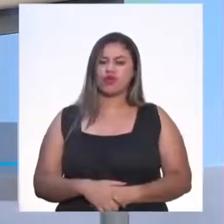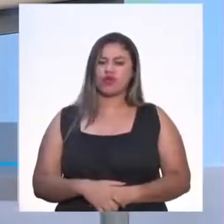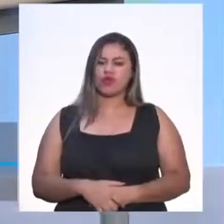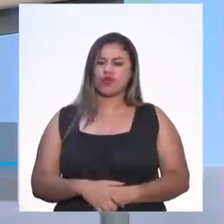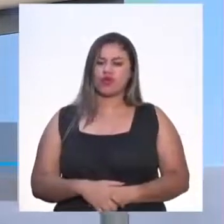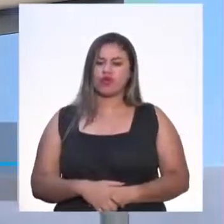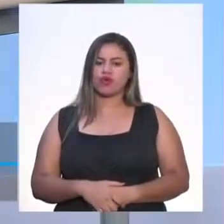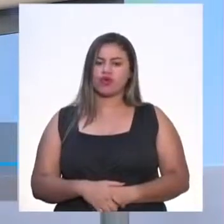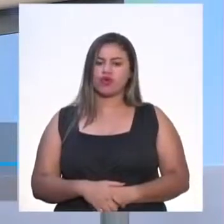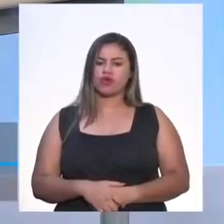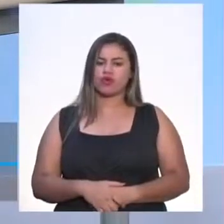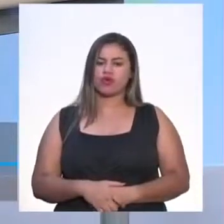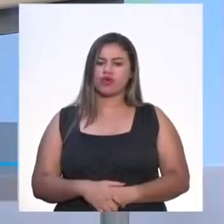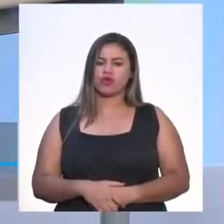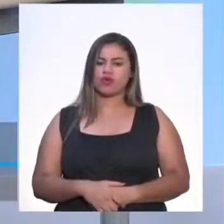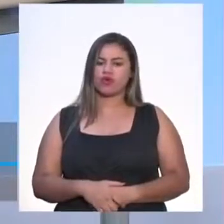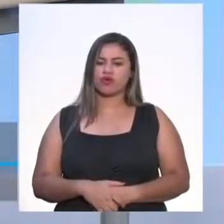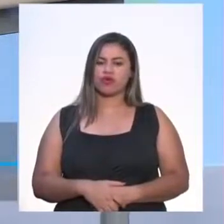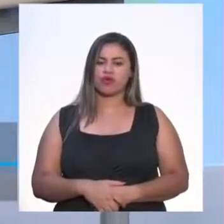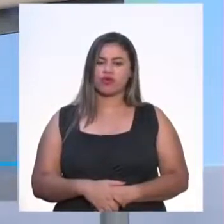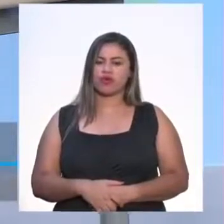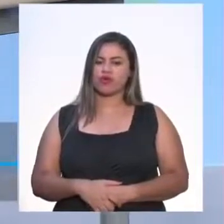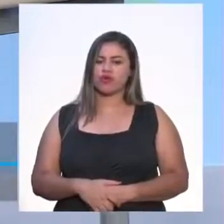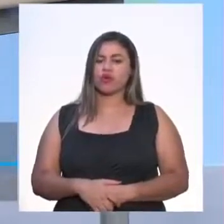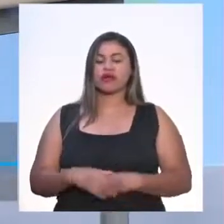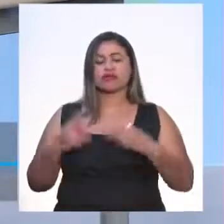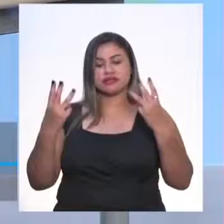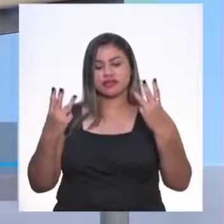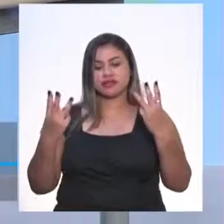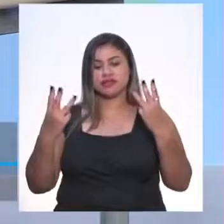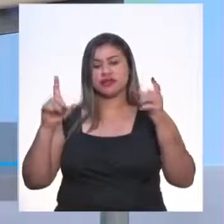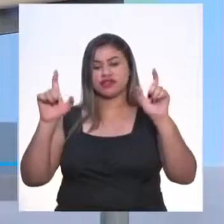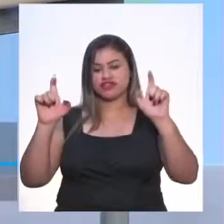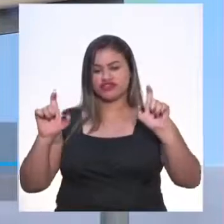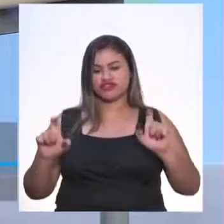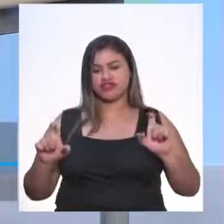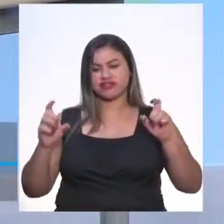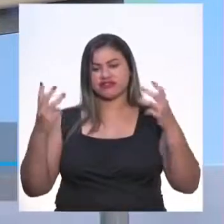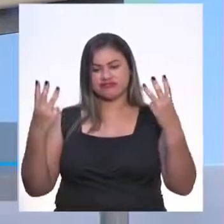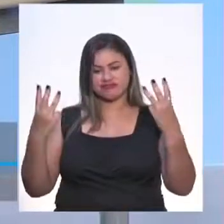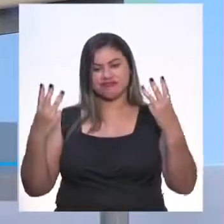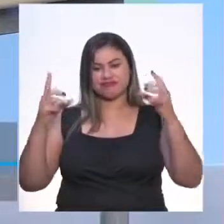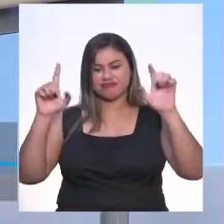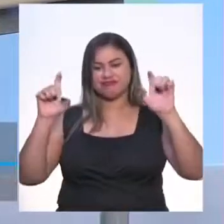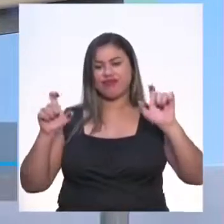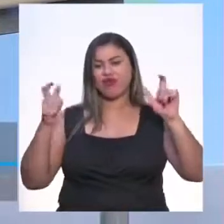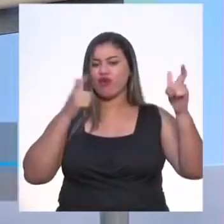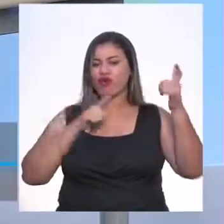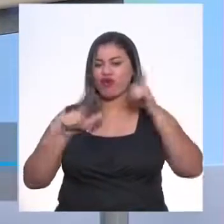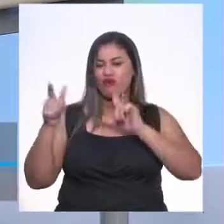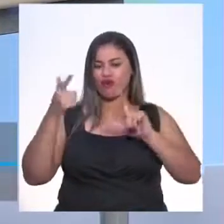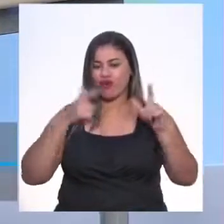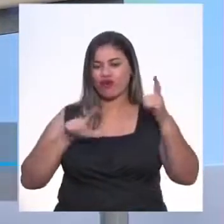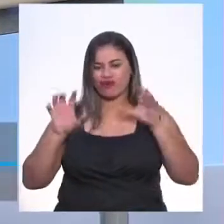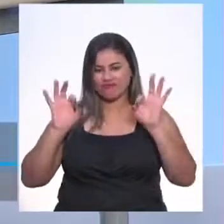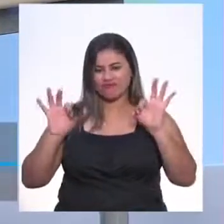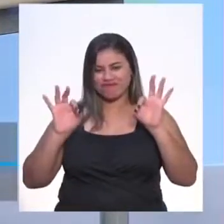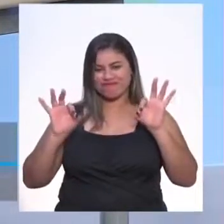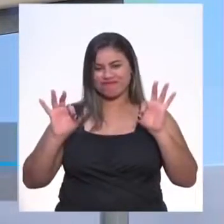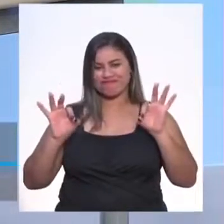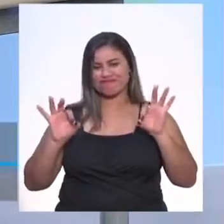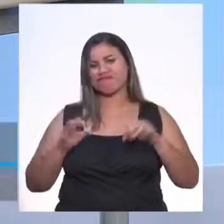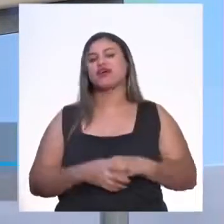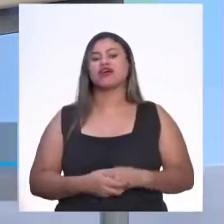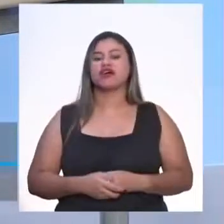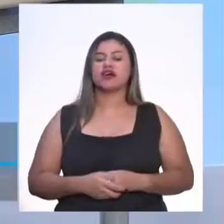Ó. Juntei aqui, tenho 3x. Ó. Então, de cada lado, eu tenho 3x aqui, ó. De cada lado eu tenho 3x. Certo. O